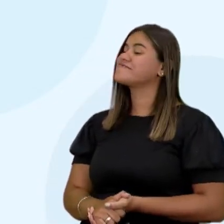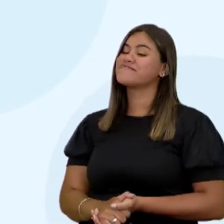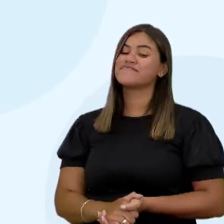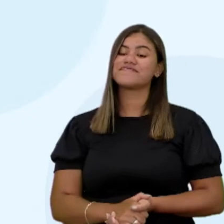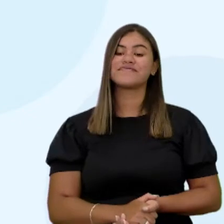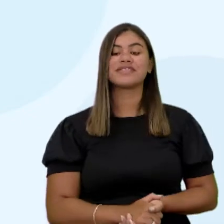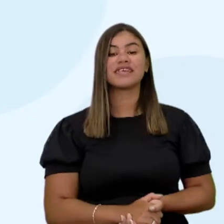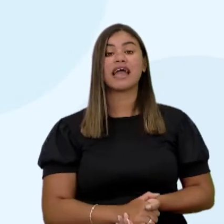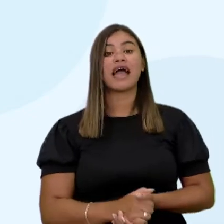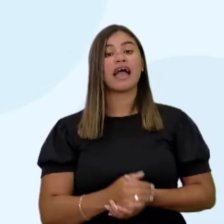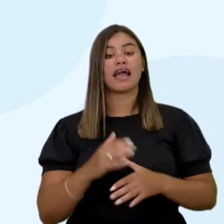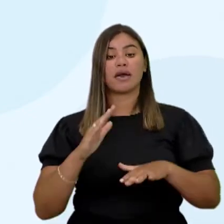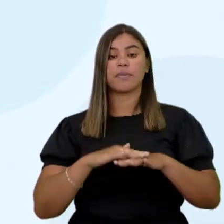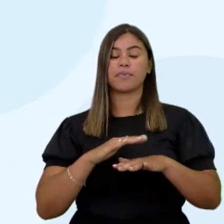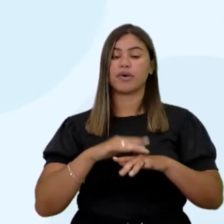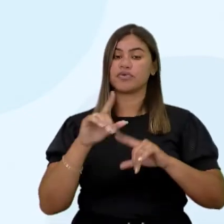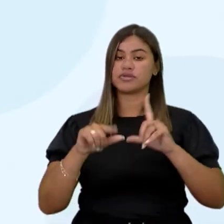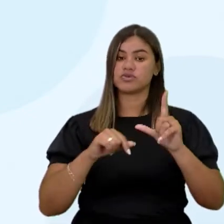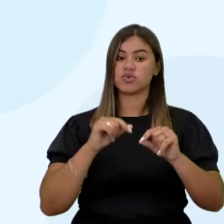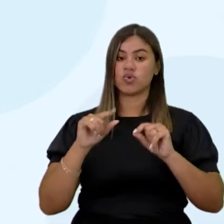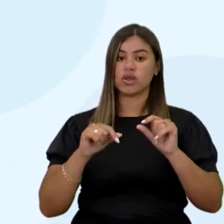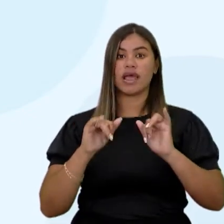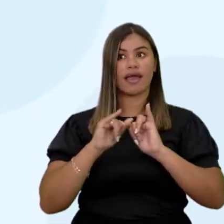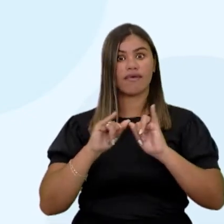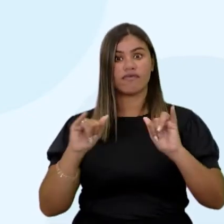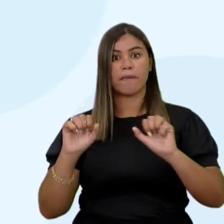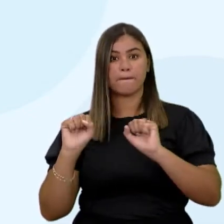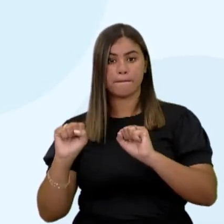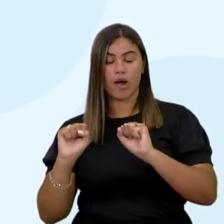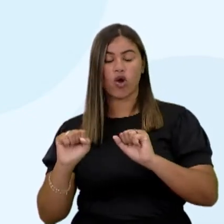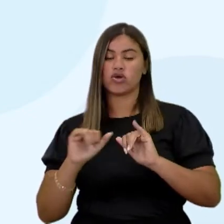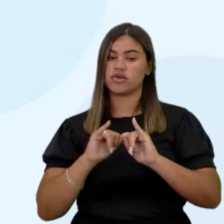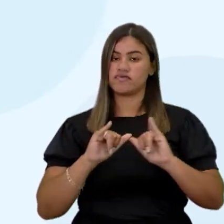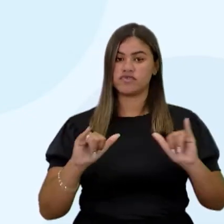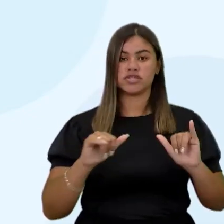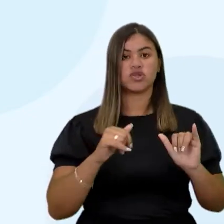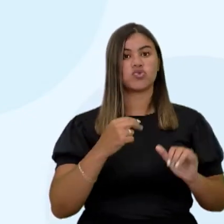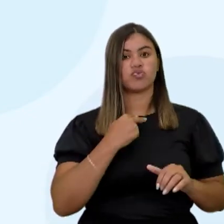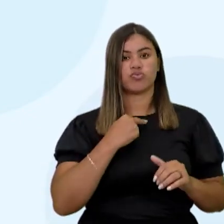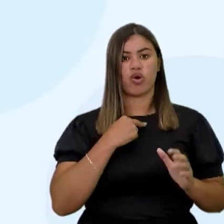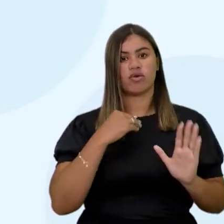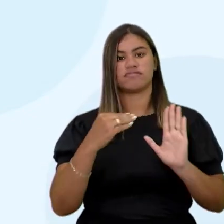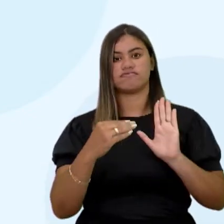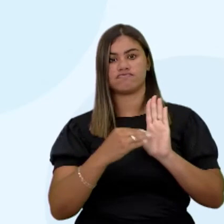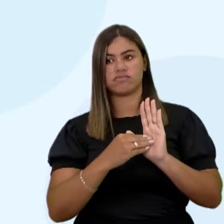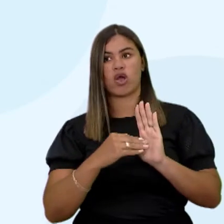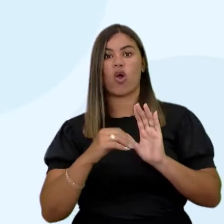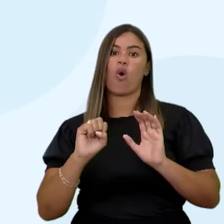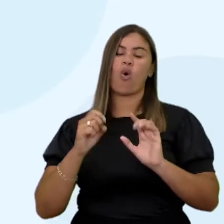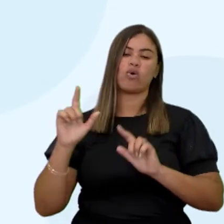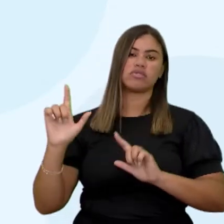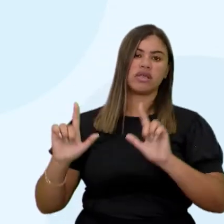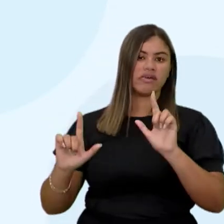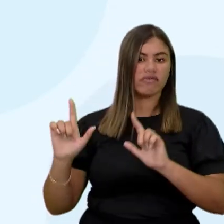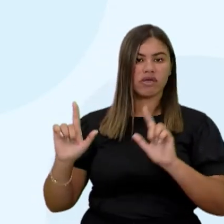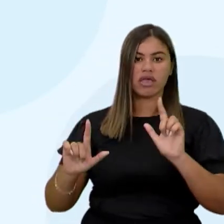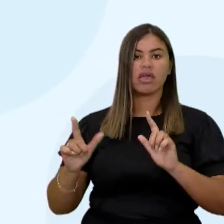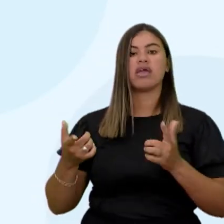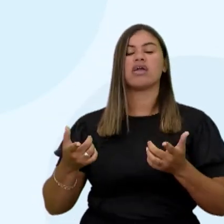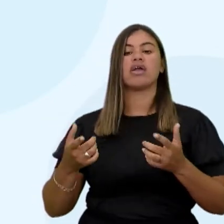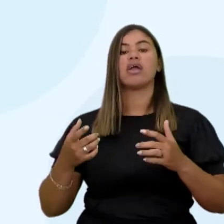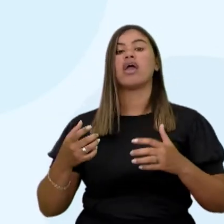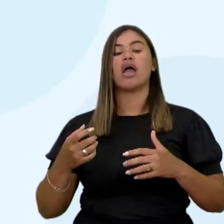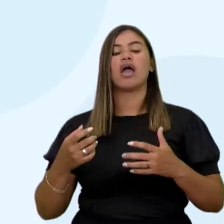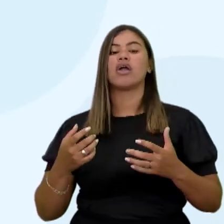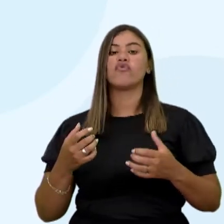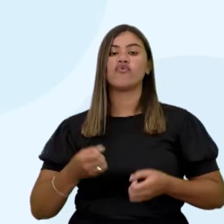gente vai escolher o que vai ao ar, o que vai ser impresso, o que vai para o nosso site de notícias, o que a gente vai comprar das agências